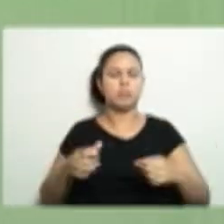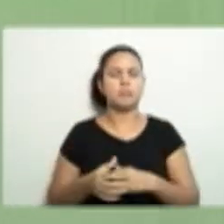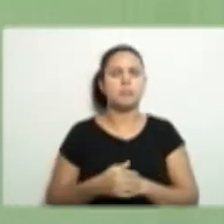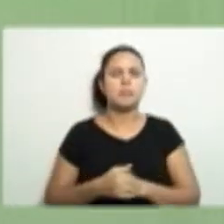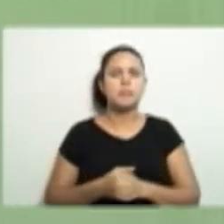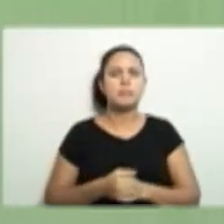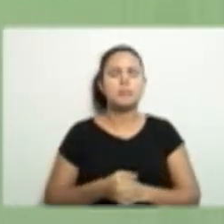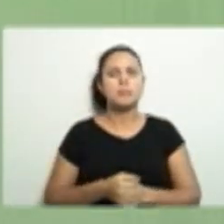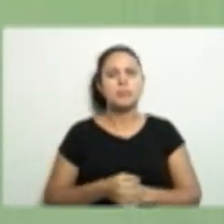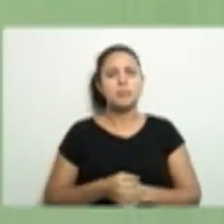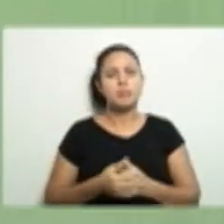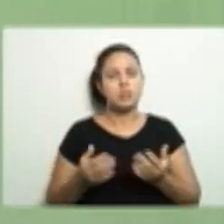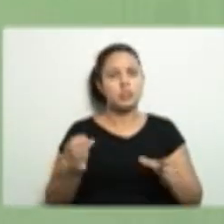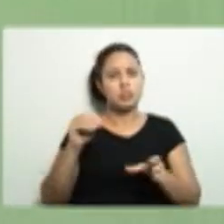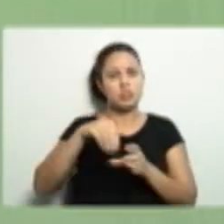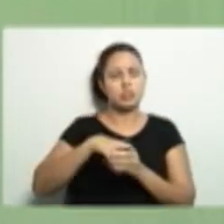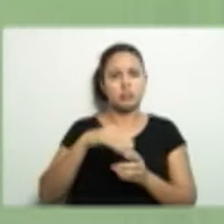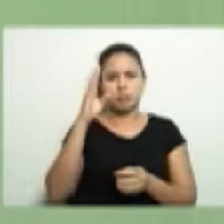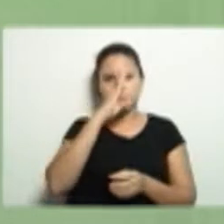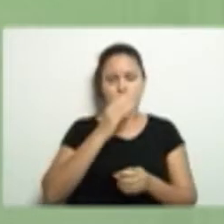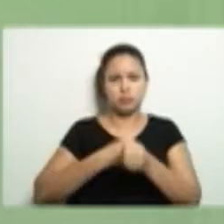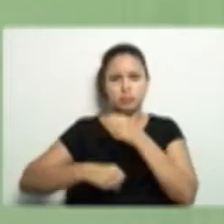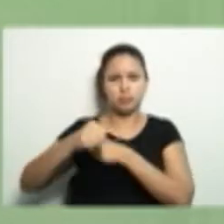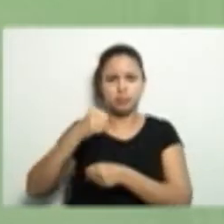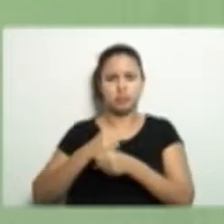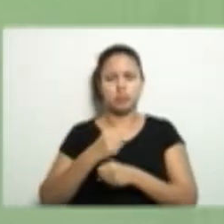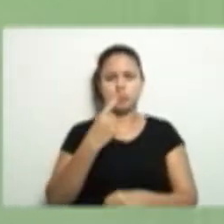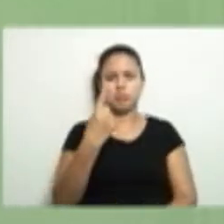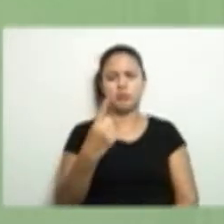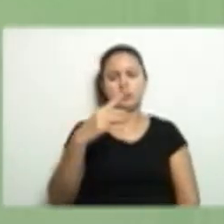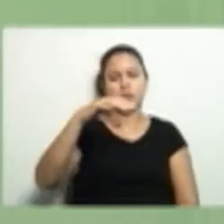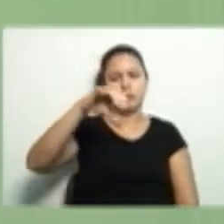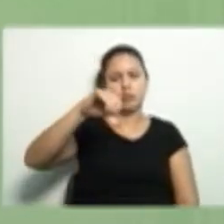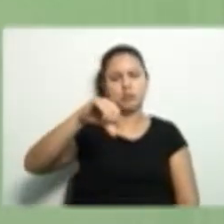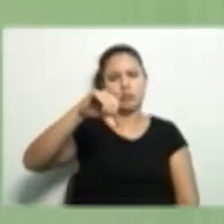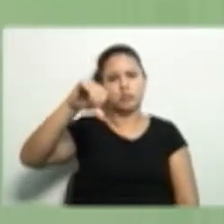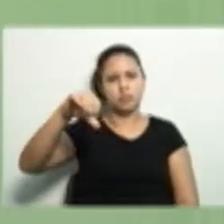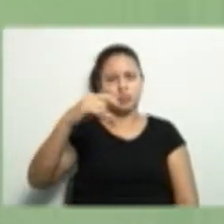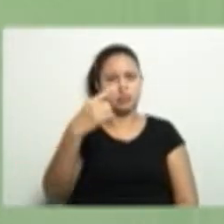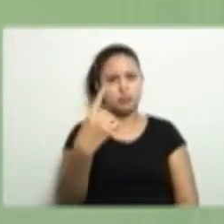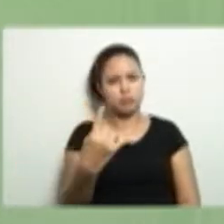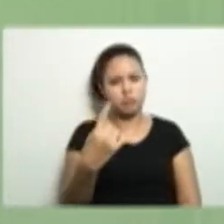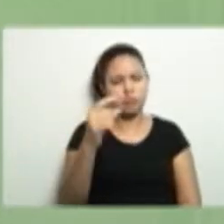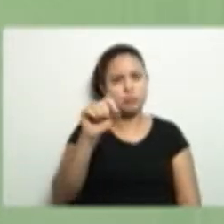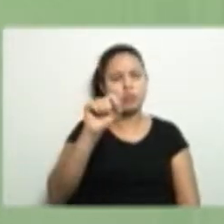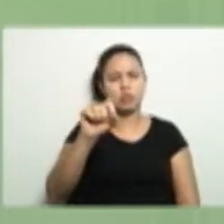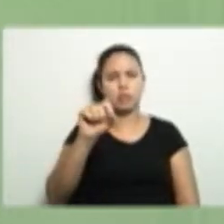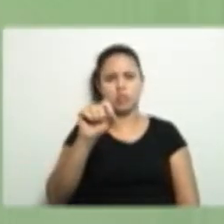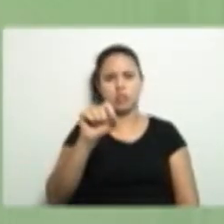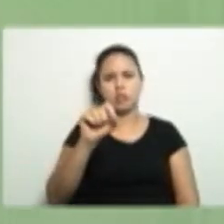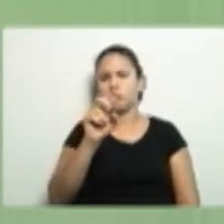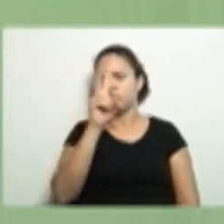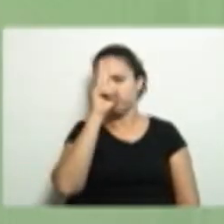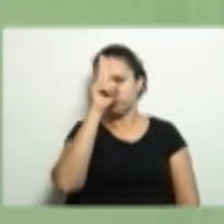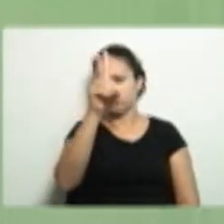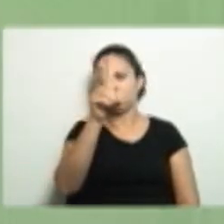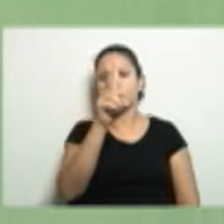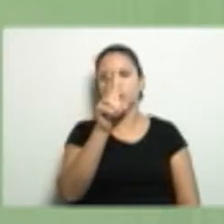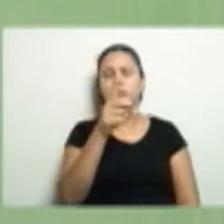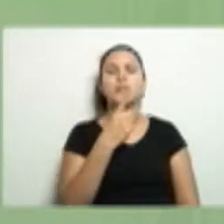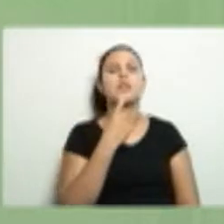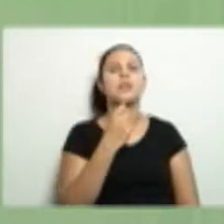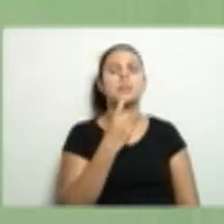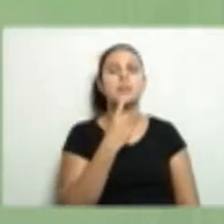observar aqui no Brasil, principalmente no ano de 1991, a predominância dessa cor vermelha,